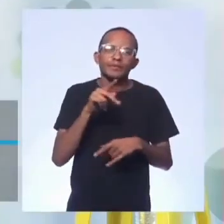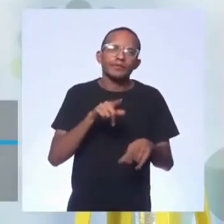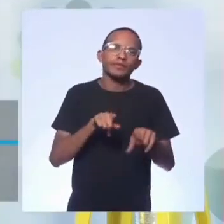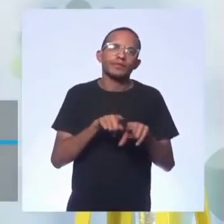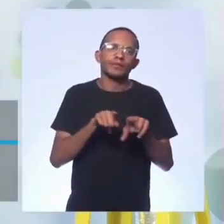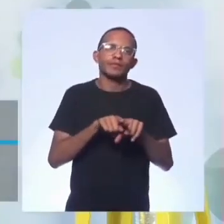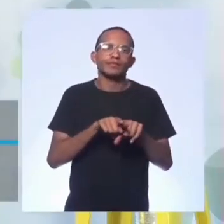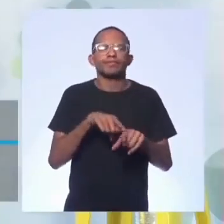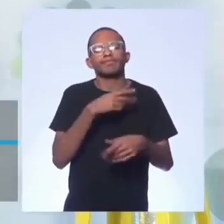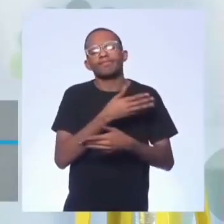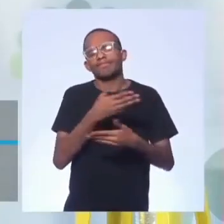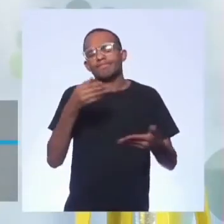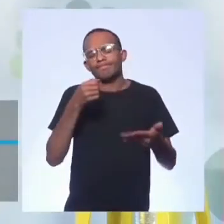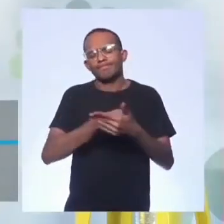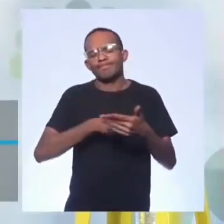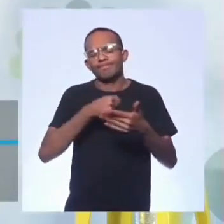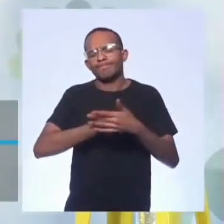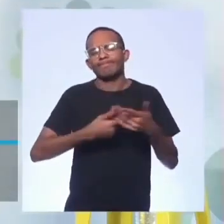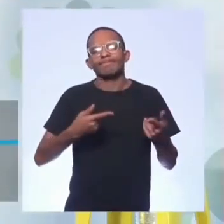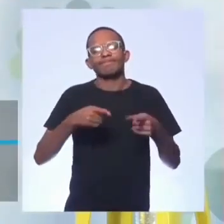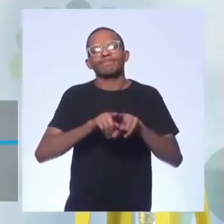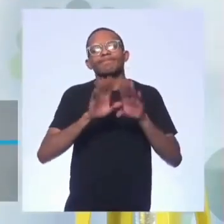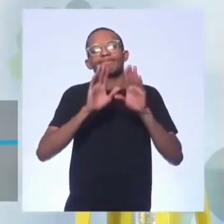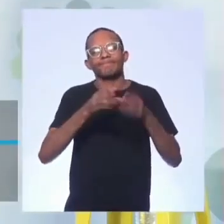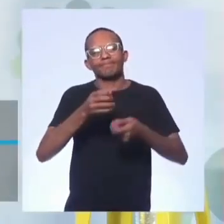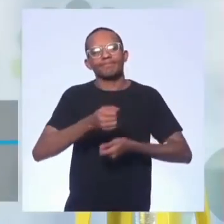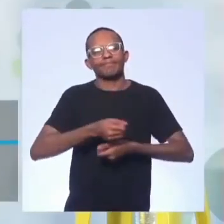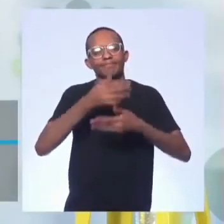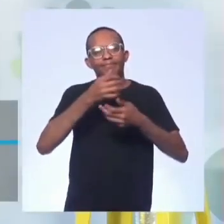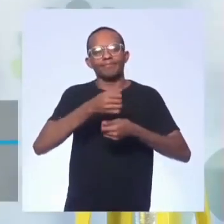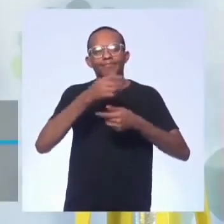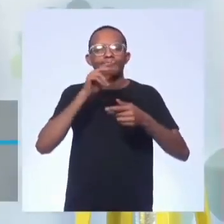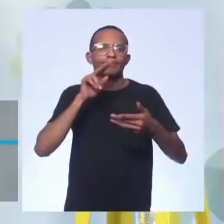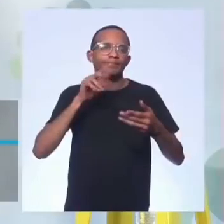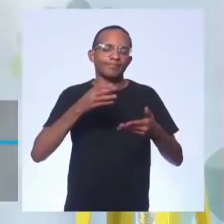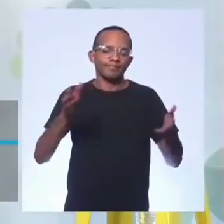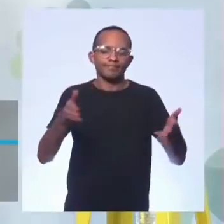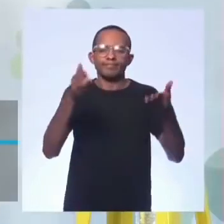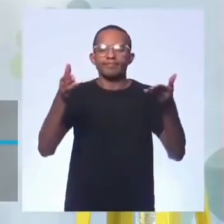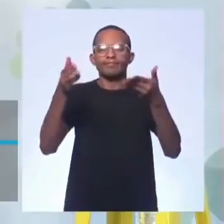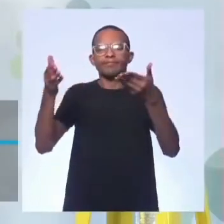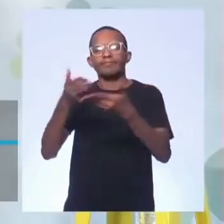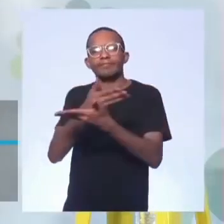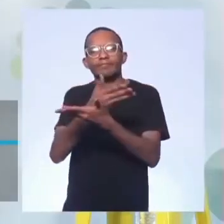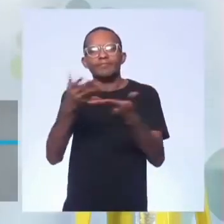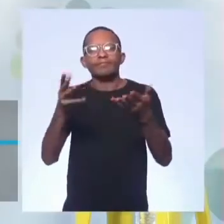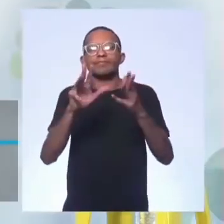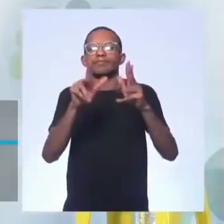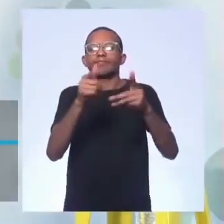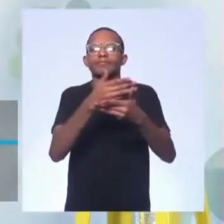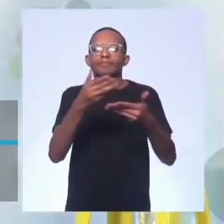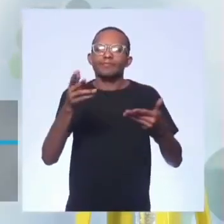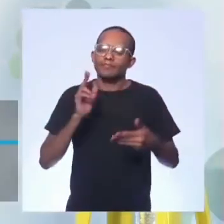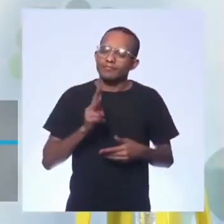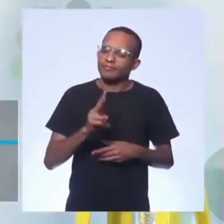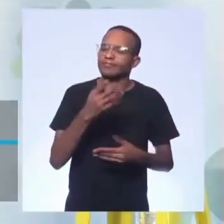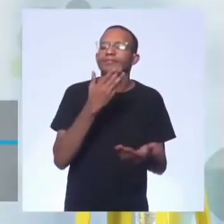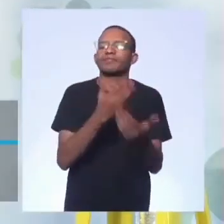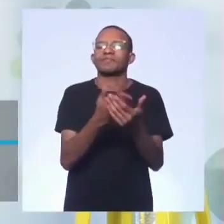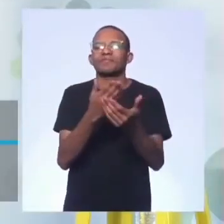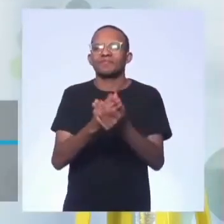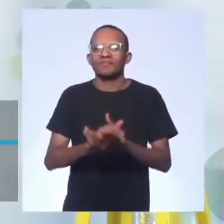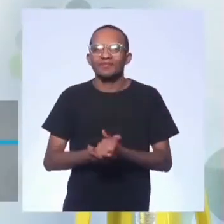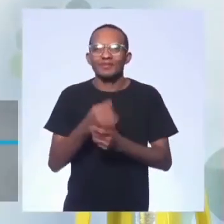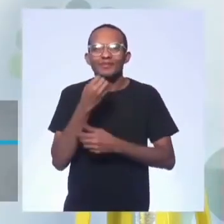professores guerreiros e parceiros que já estão aqui no chatinho, estimulando essa garotada a continuar